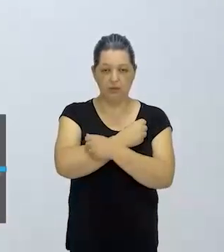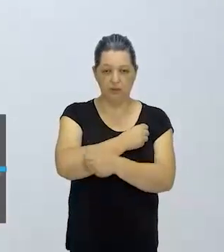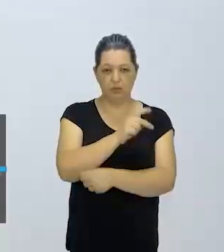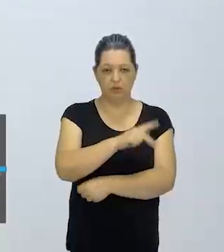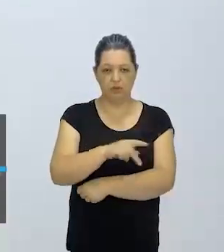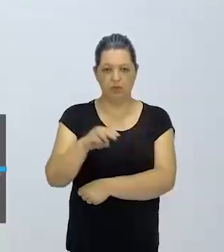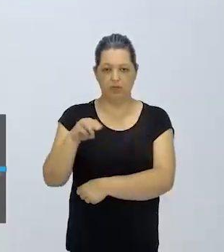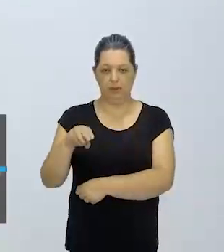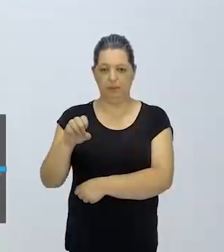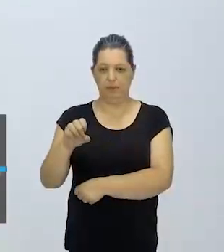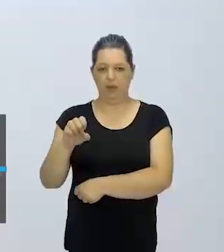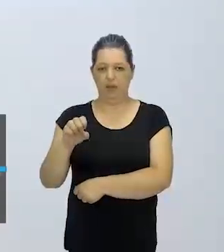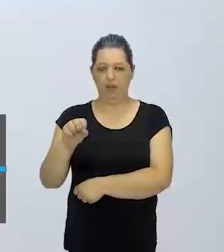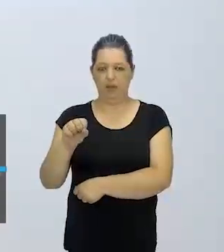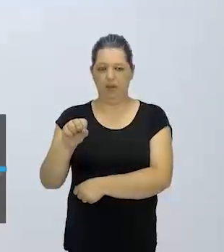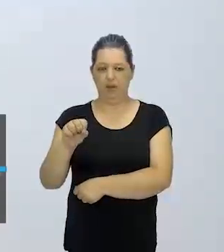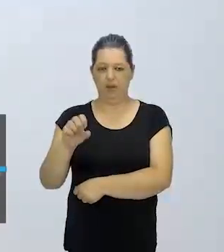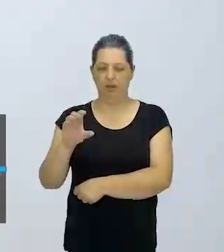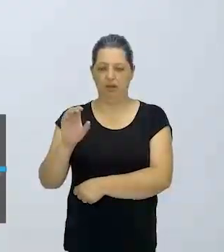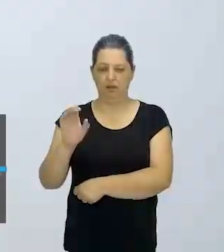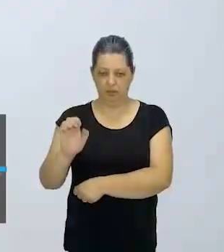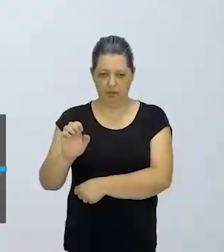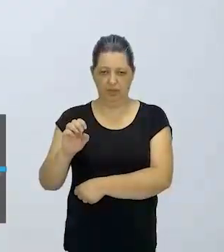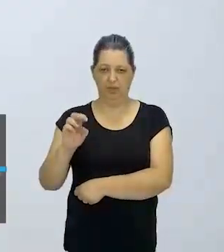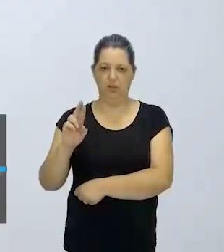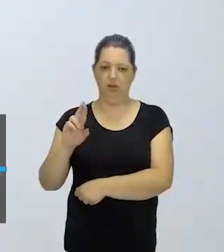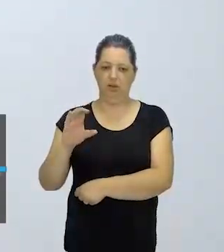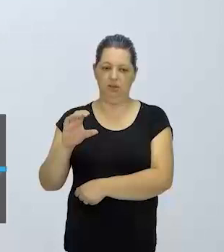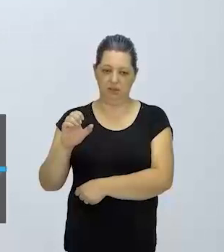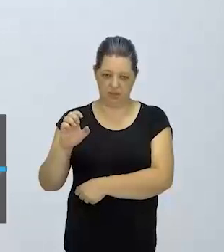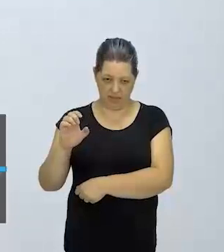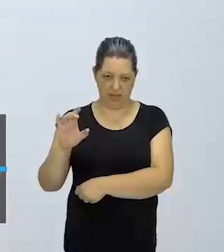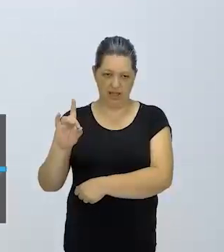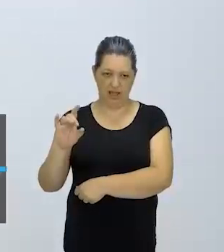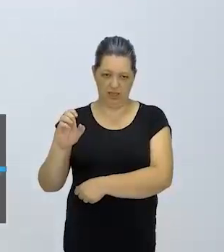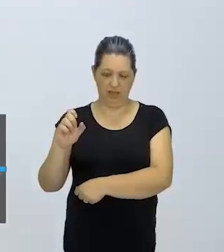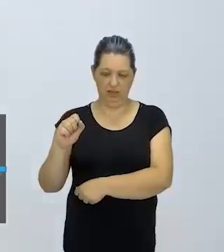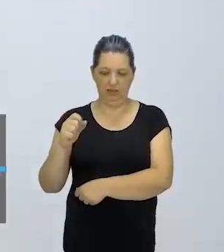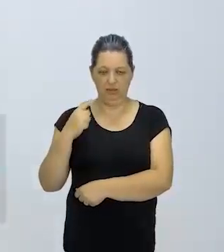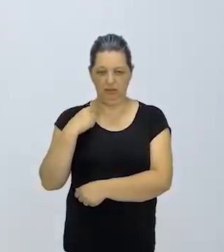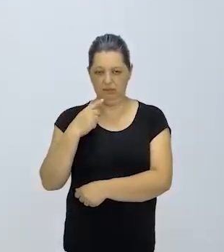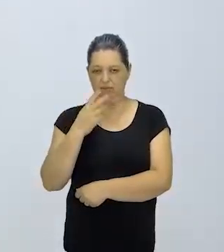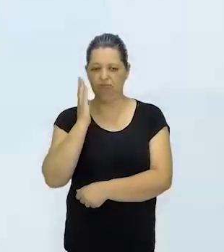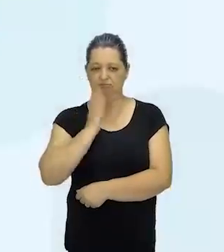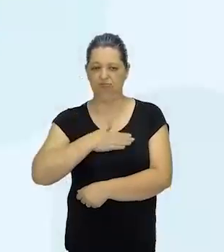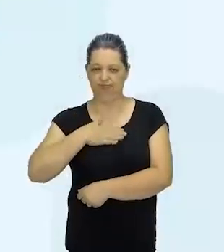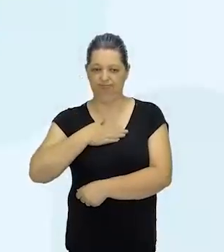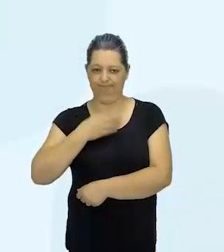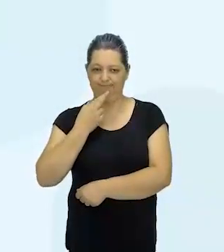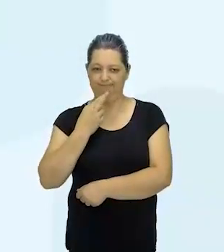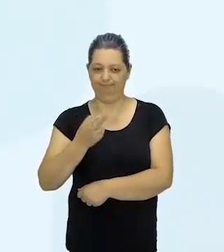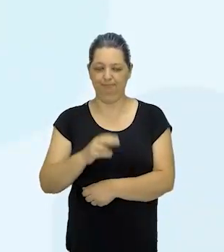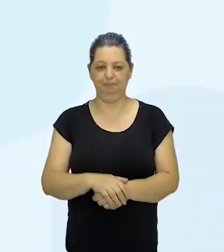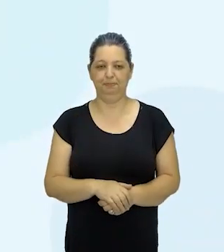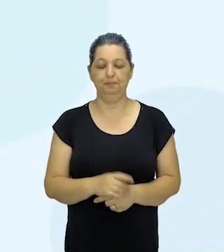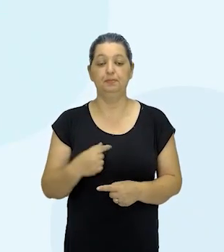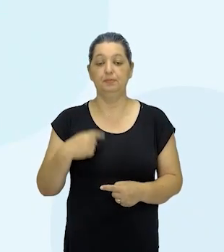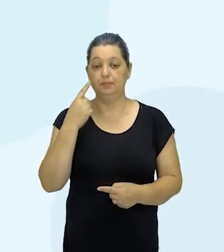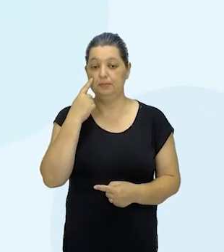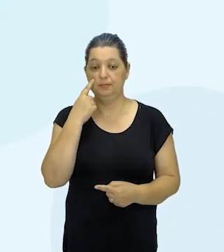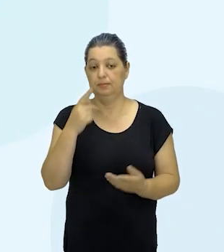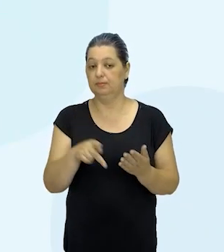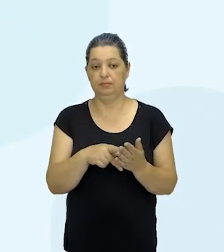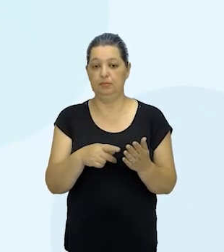Mercedes, é esse o nome, né? Isso mesmo, professora Mercedes, gostei da sua frasezinha, achei bem legal, tá bom? Então vamos lá, ó, como que a gente vai conferir isso? Olhando